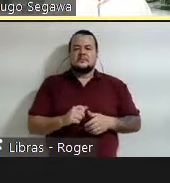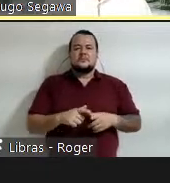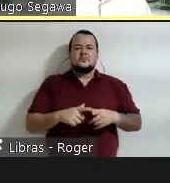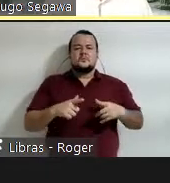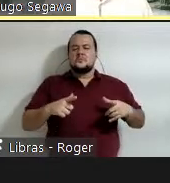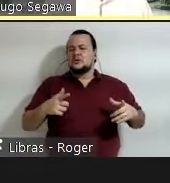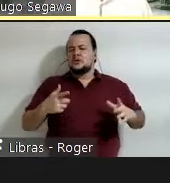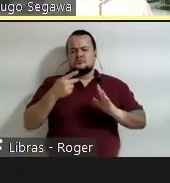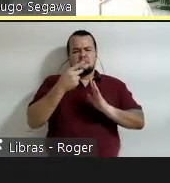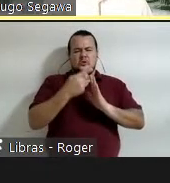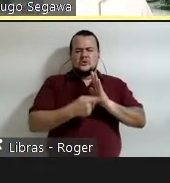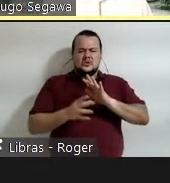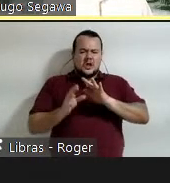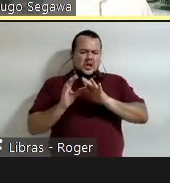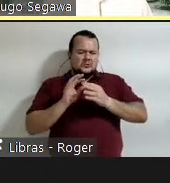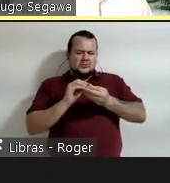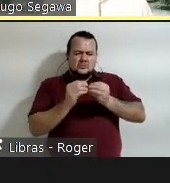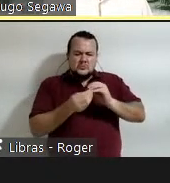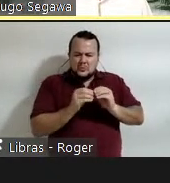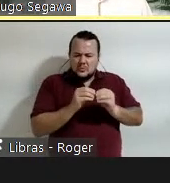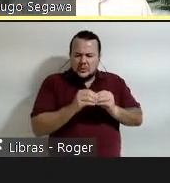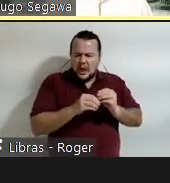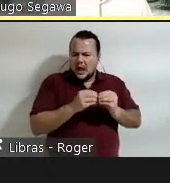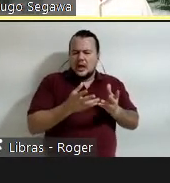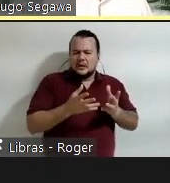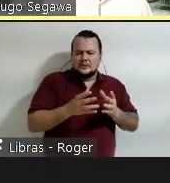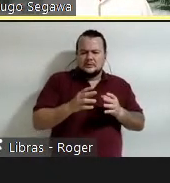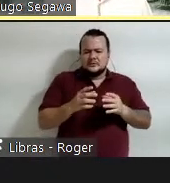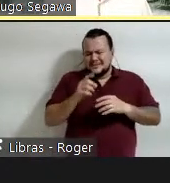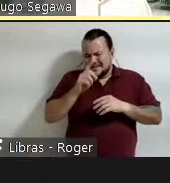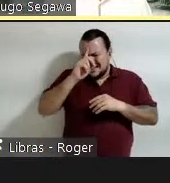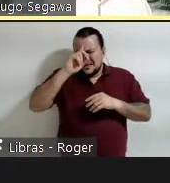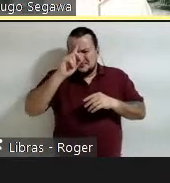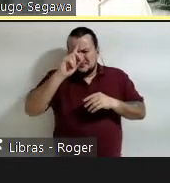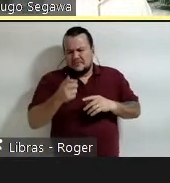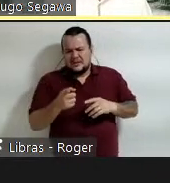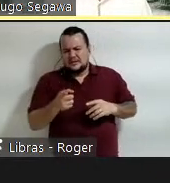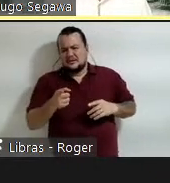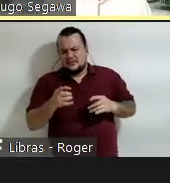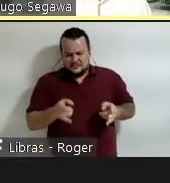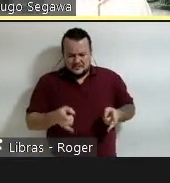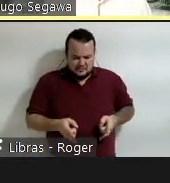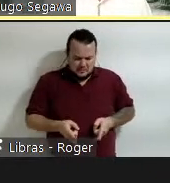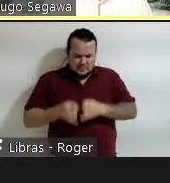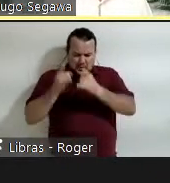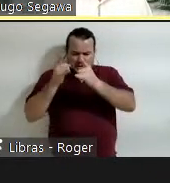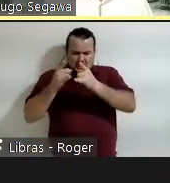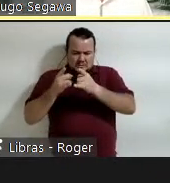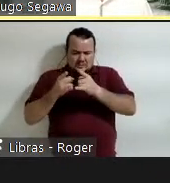do Rotibal, e que inventa essa coisa, enfim, desses blocos de um prédio